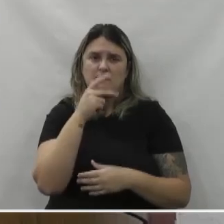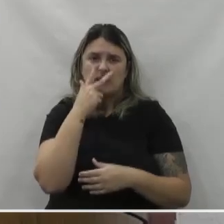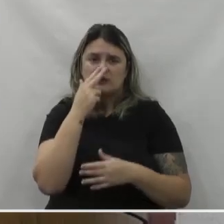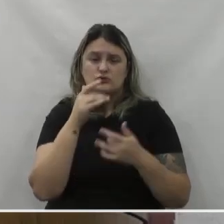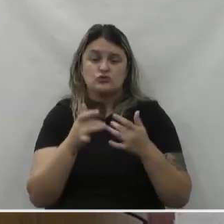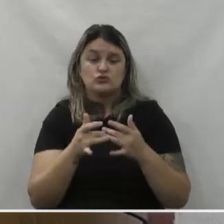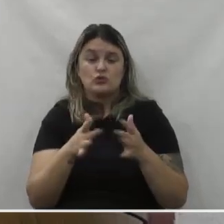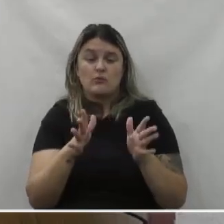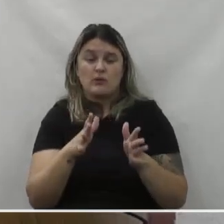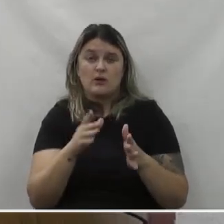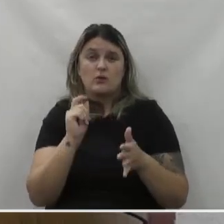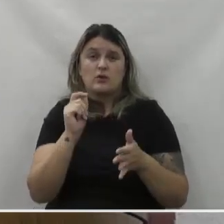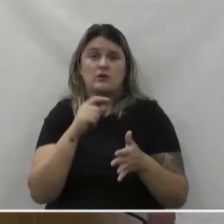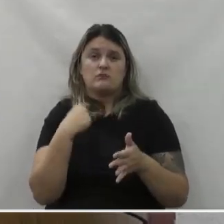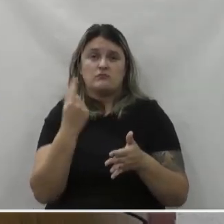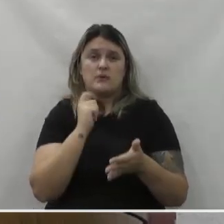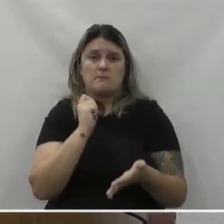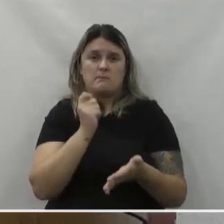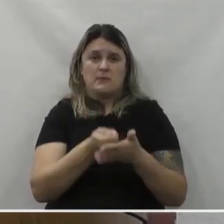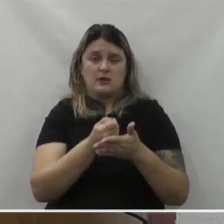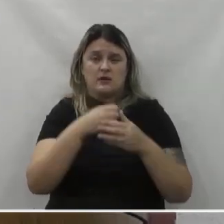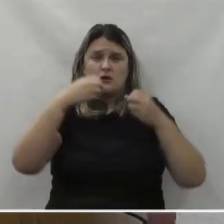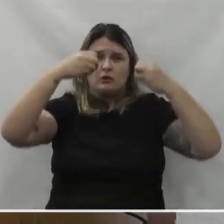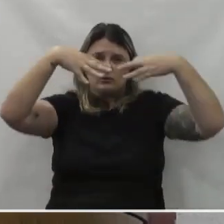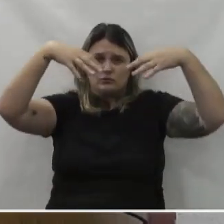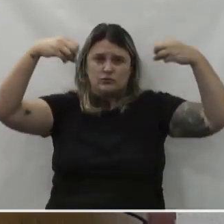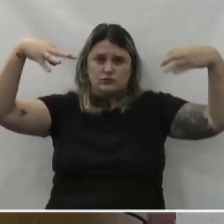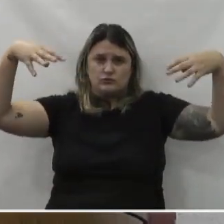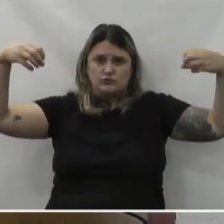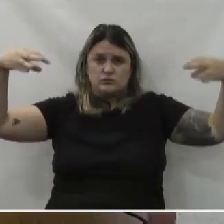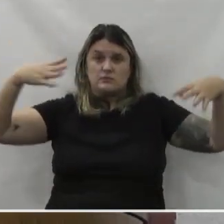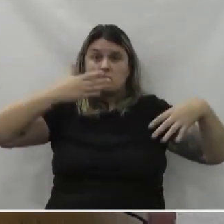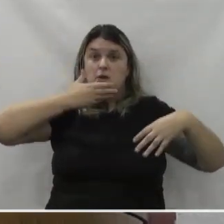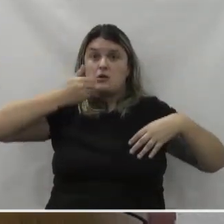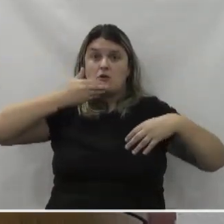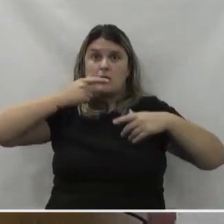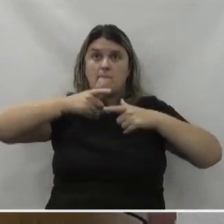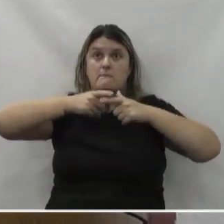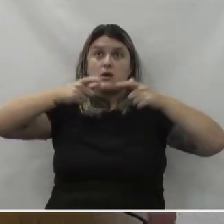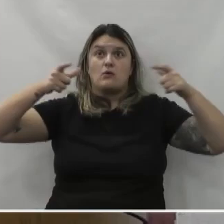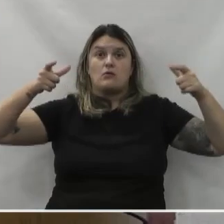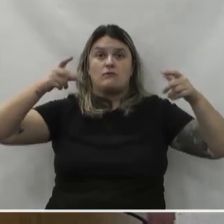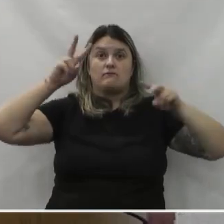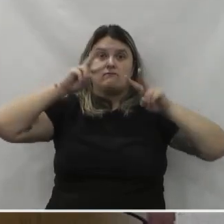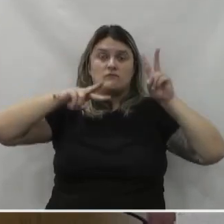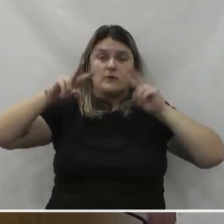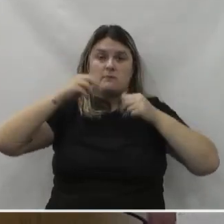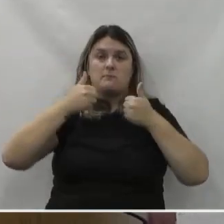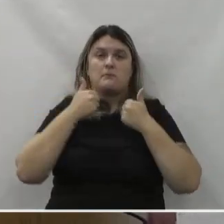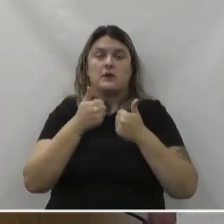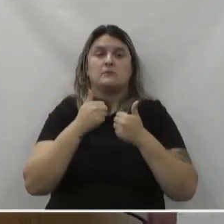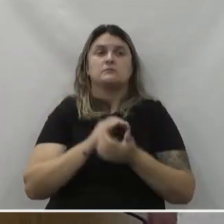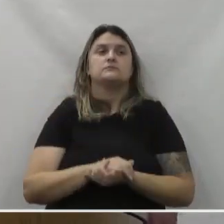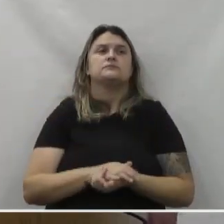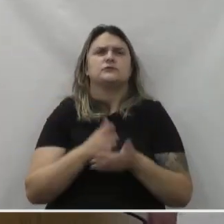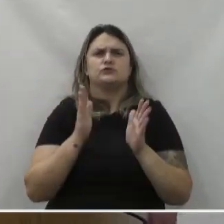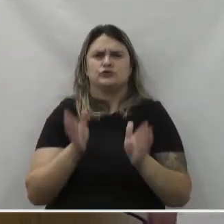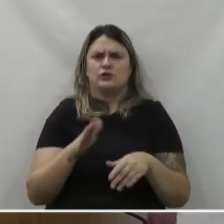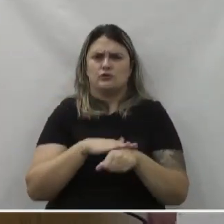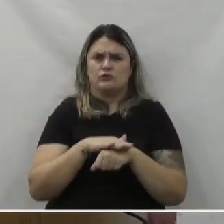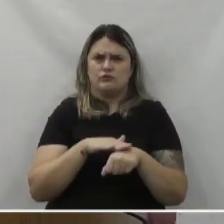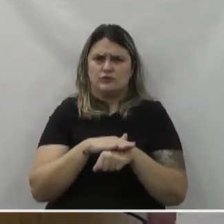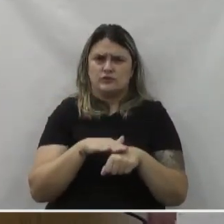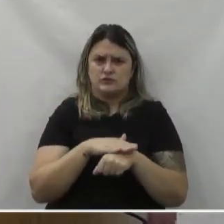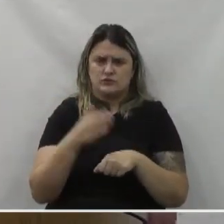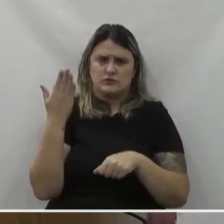pagando hoje em dia e com uma iluminação muito maior. Então, presidente, como a gente conversou, quando eu